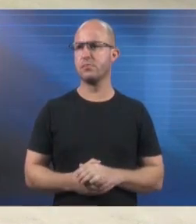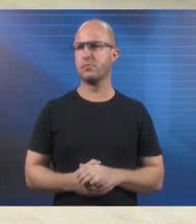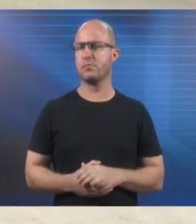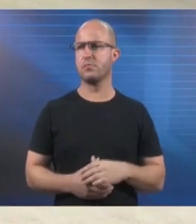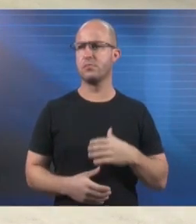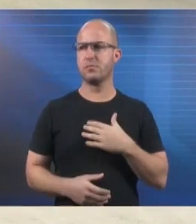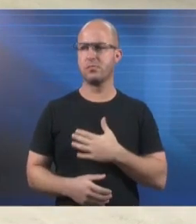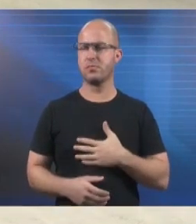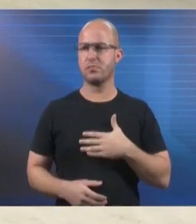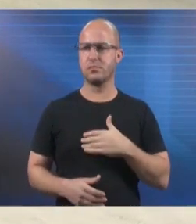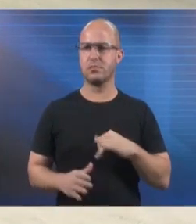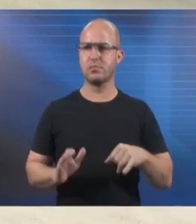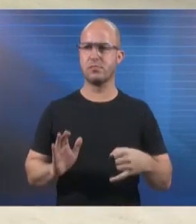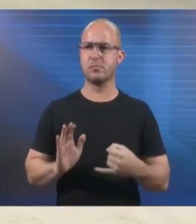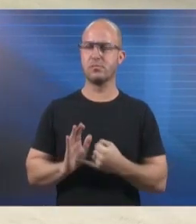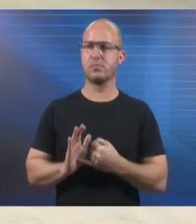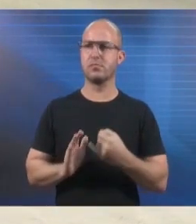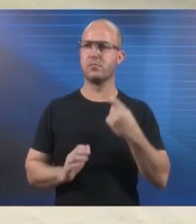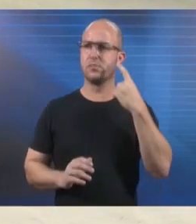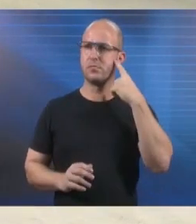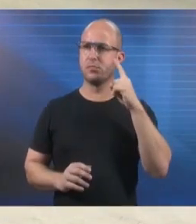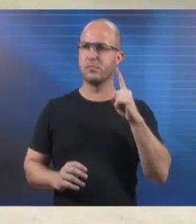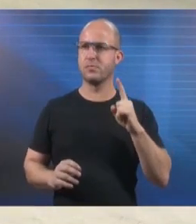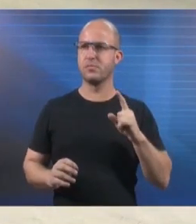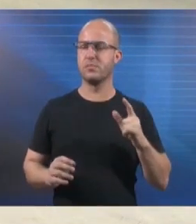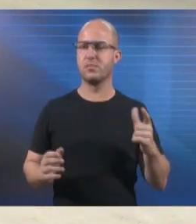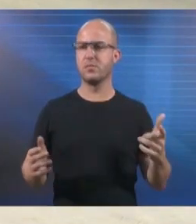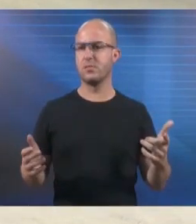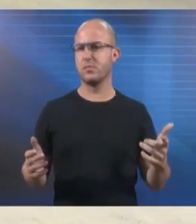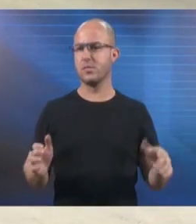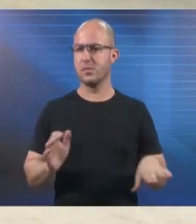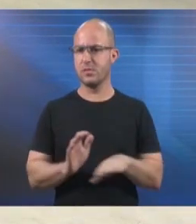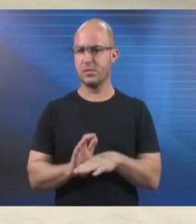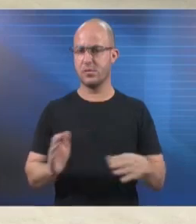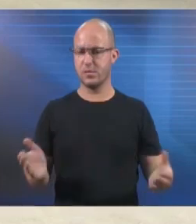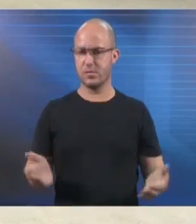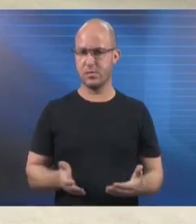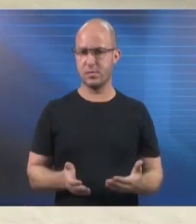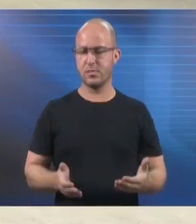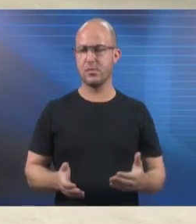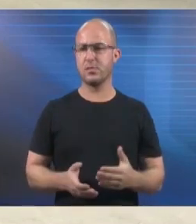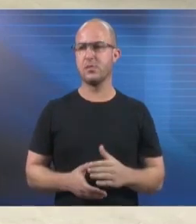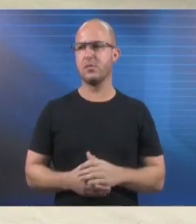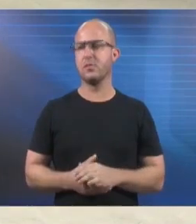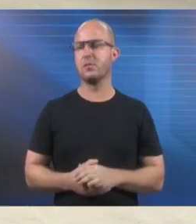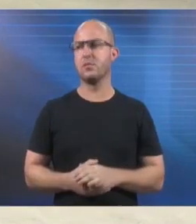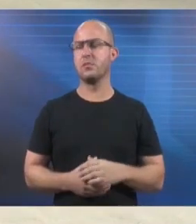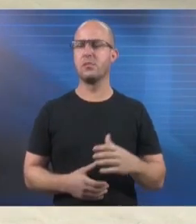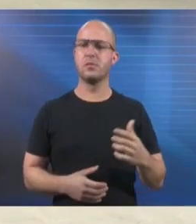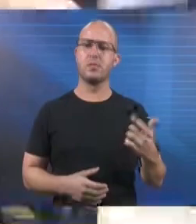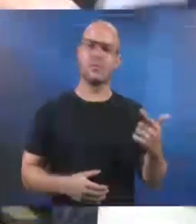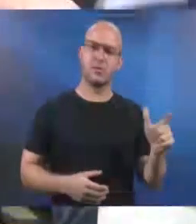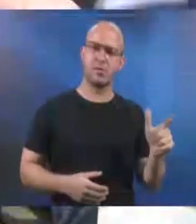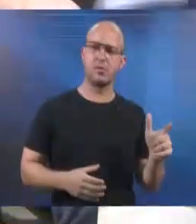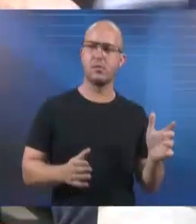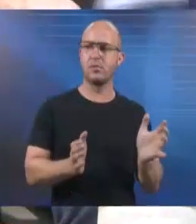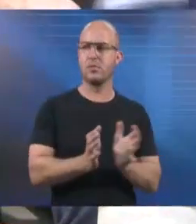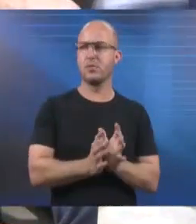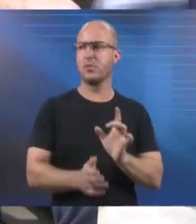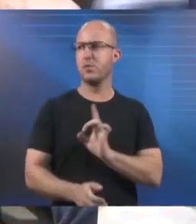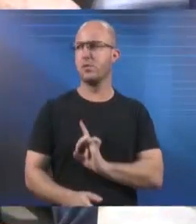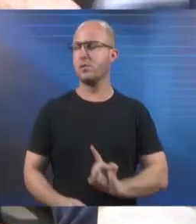eu queria apenas justificar eu eu não sei o que foi dito aqui eu cheguei agora nós chegamos aqui agora eu e mais um conjunto